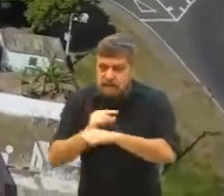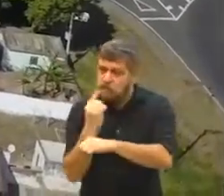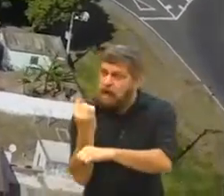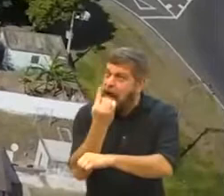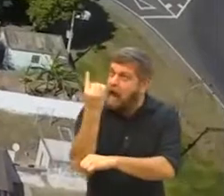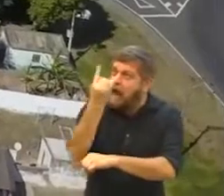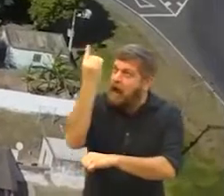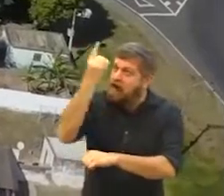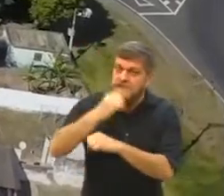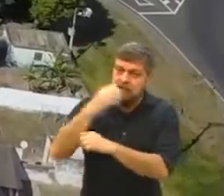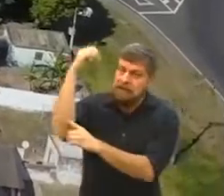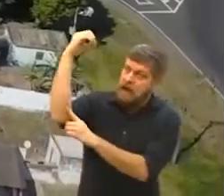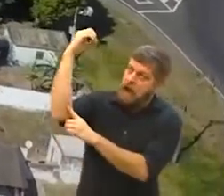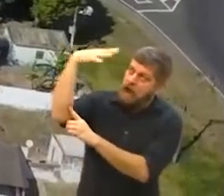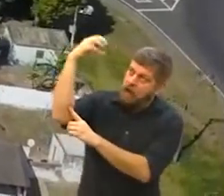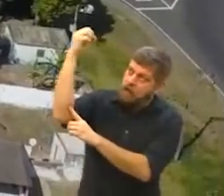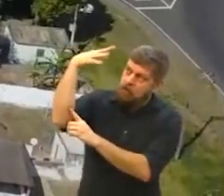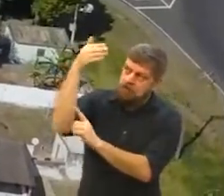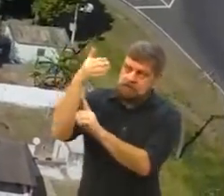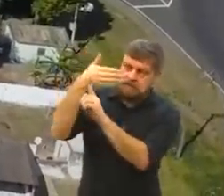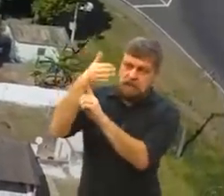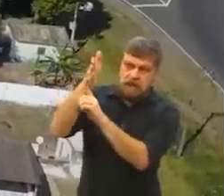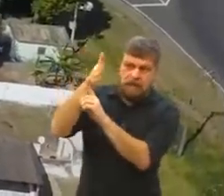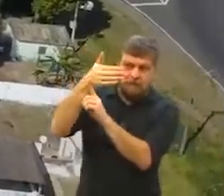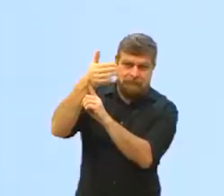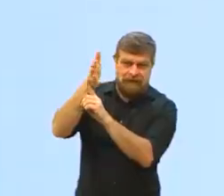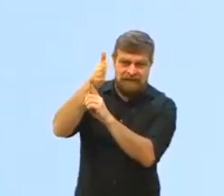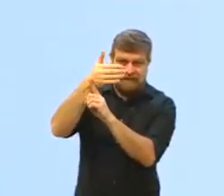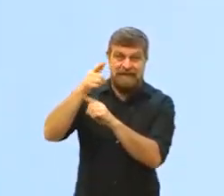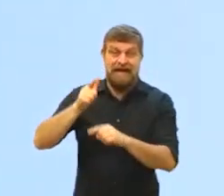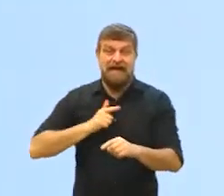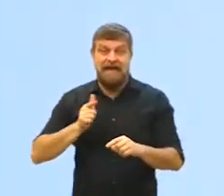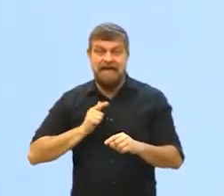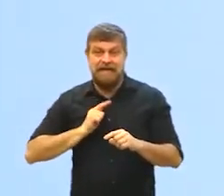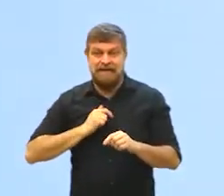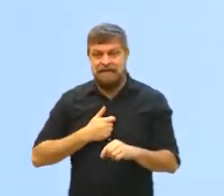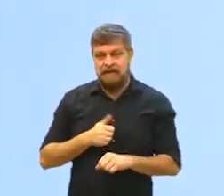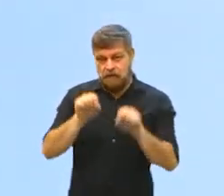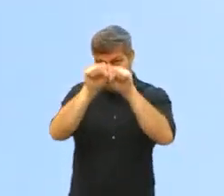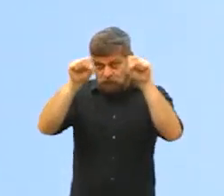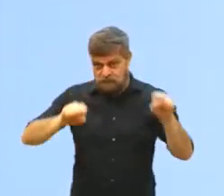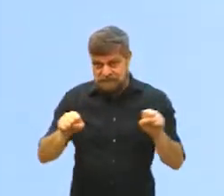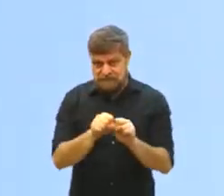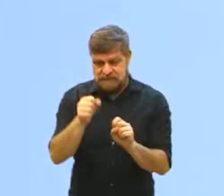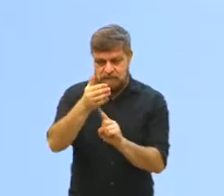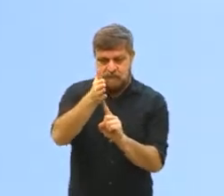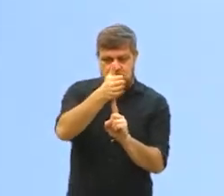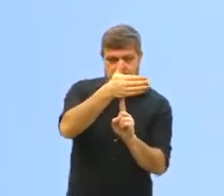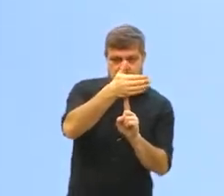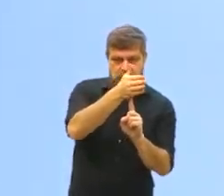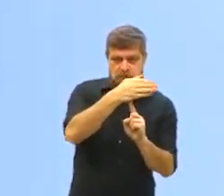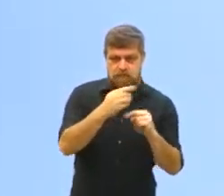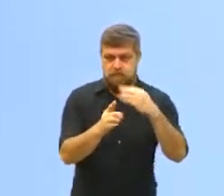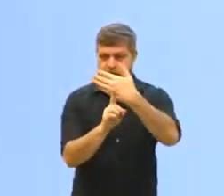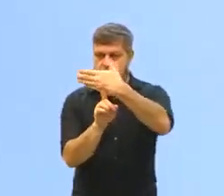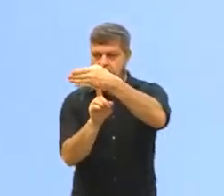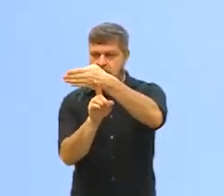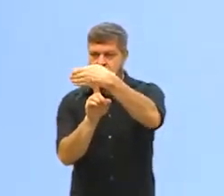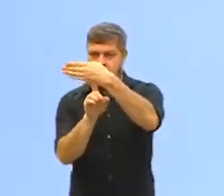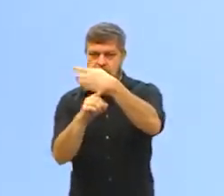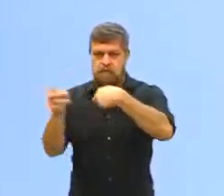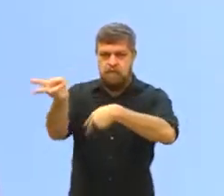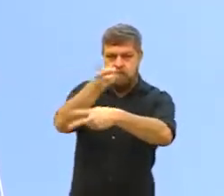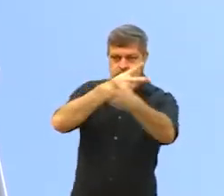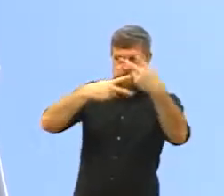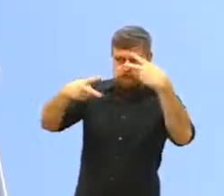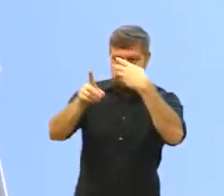altura possui iluminação na própria haste da Bandeira e conta com um sistema moderno de giro que permite